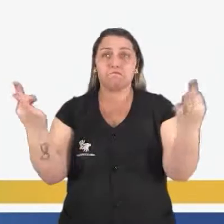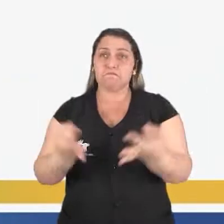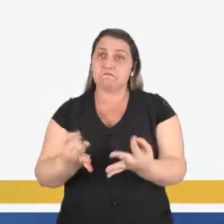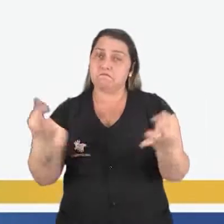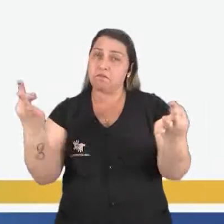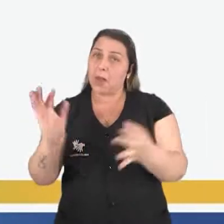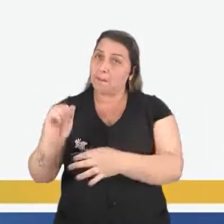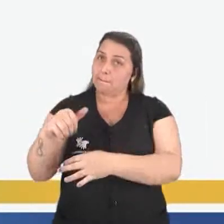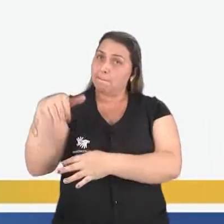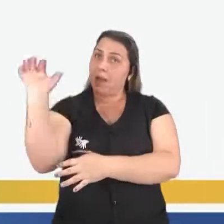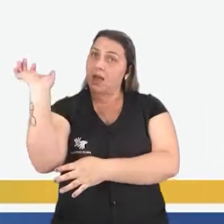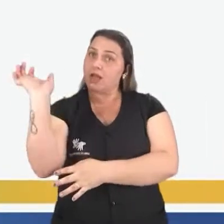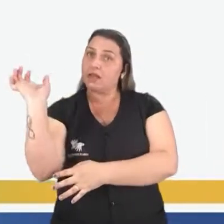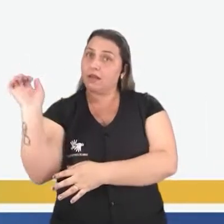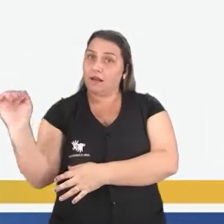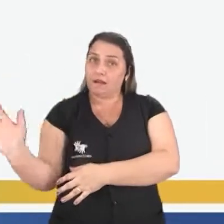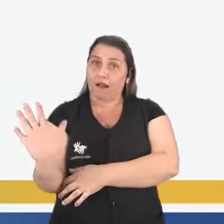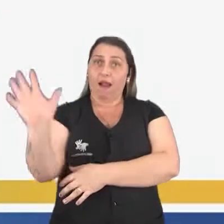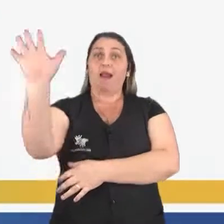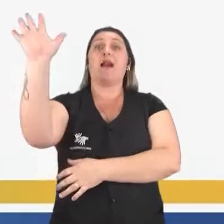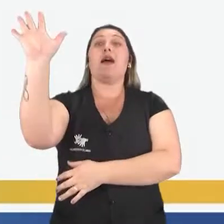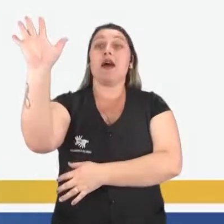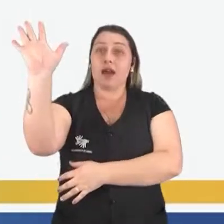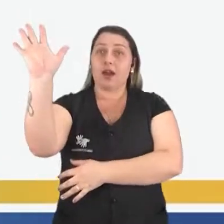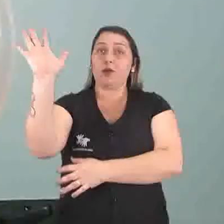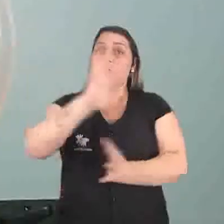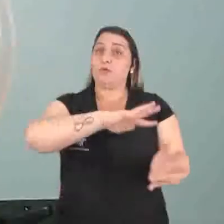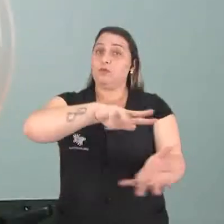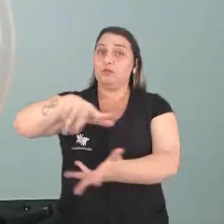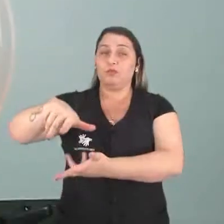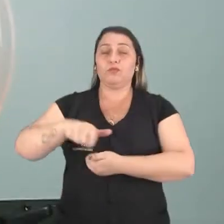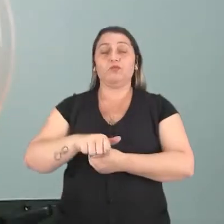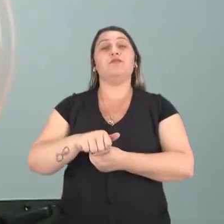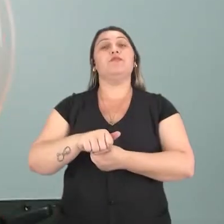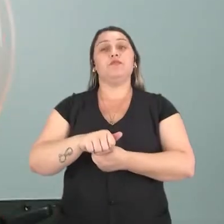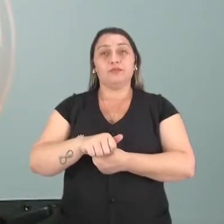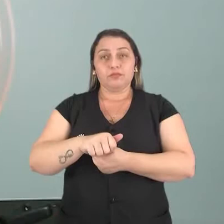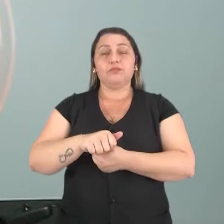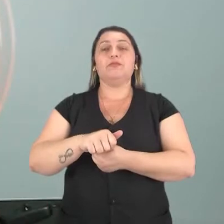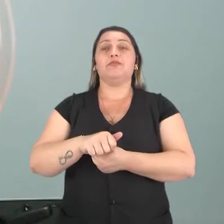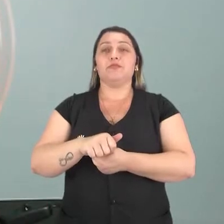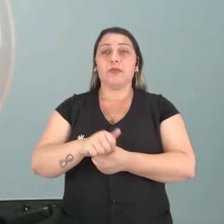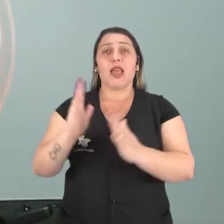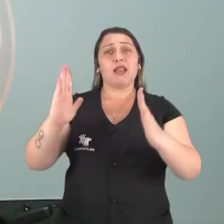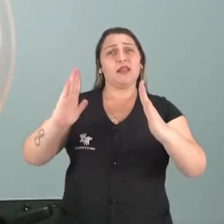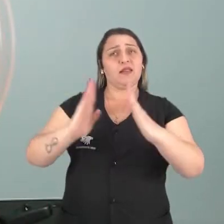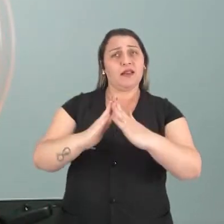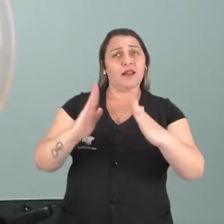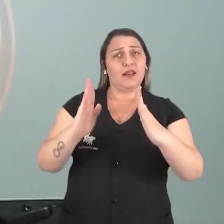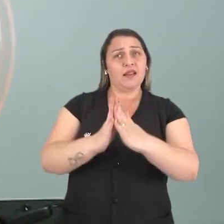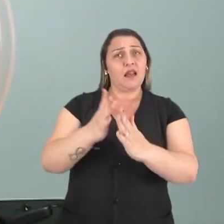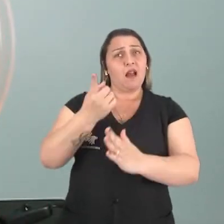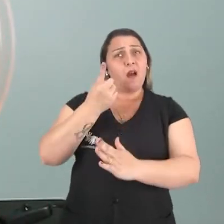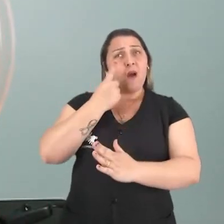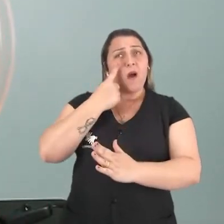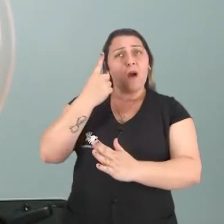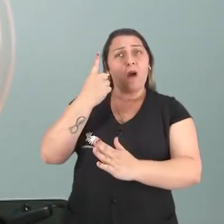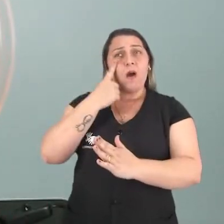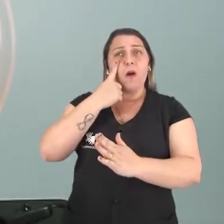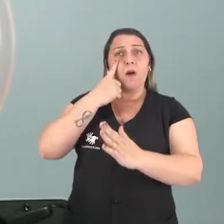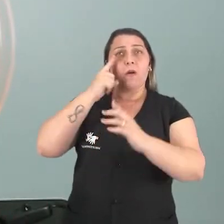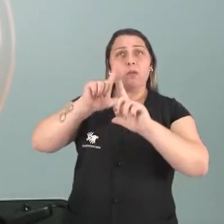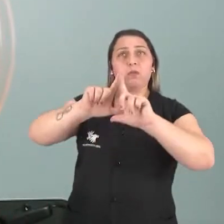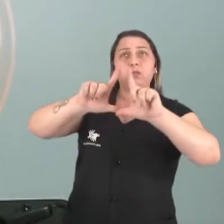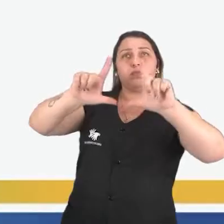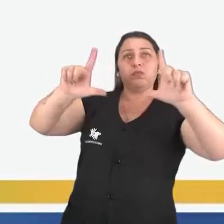o iate mais caro do mundo, esse iate, né? E essa casa, olha a fachada dessa